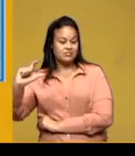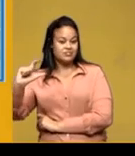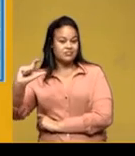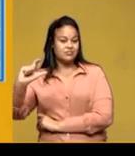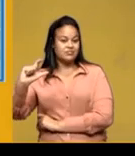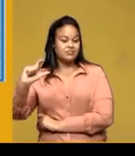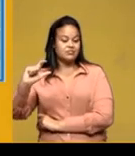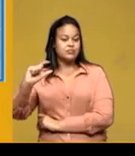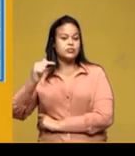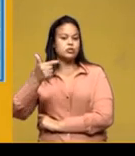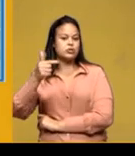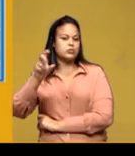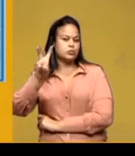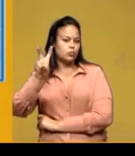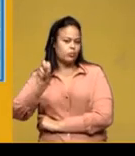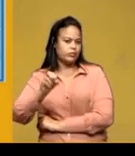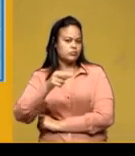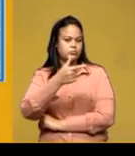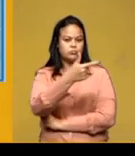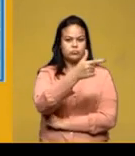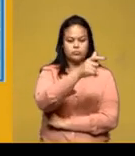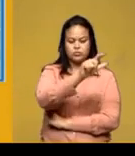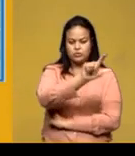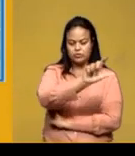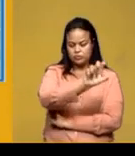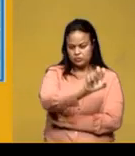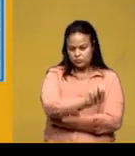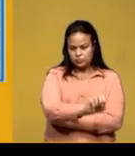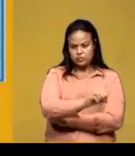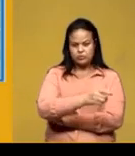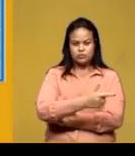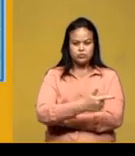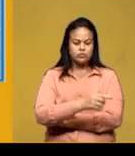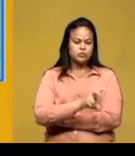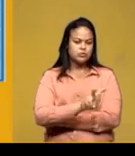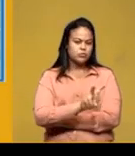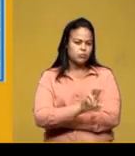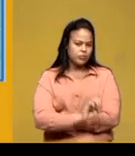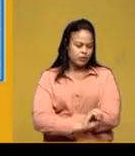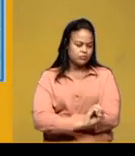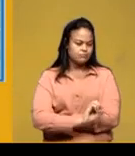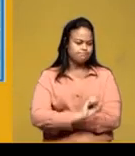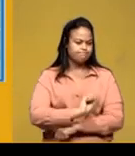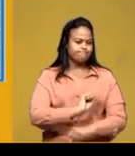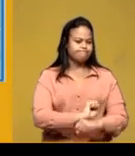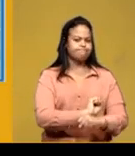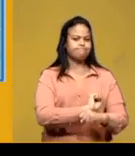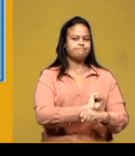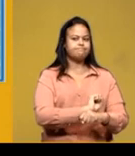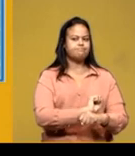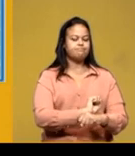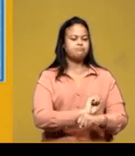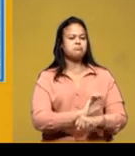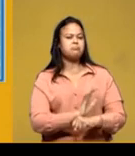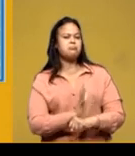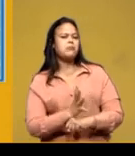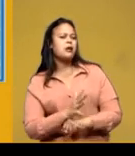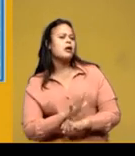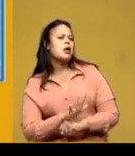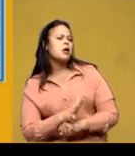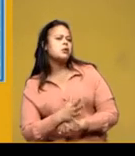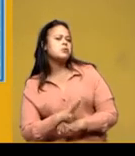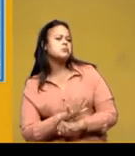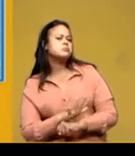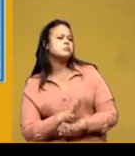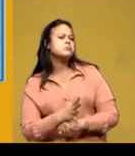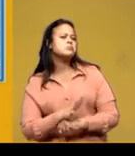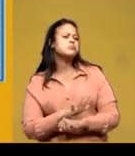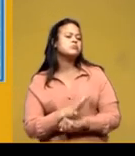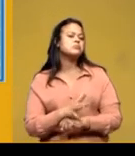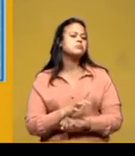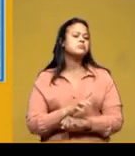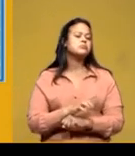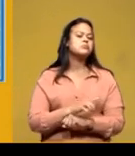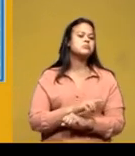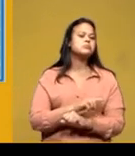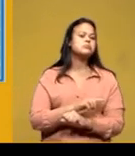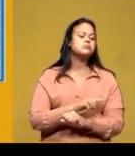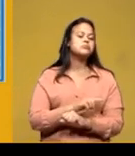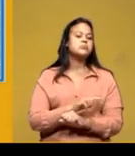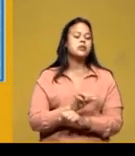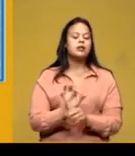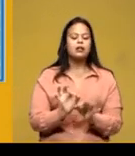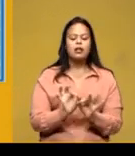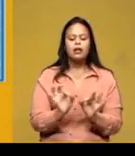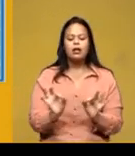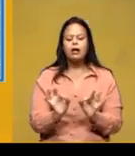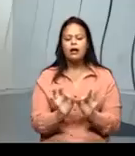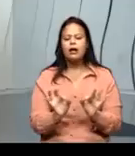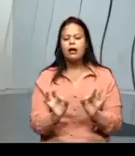com 250. Ele para aqui nessa posição. É mais ou menos a 1 quadradinho de São